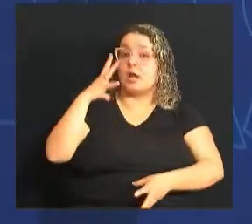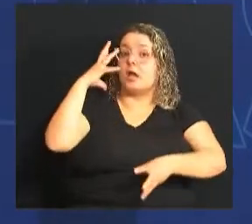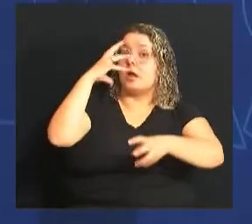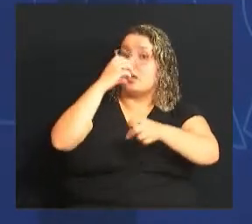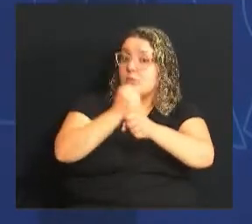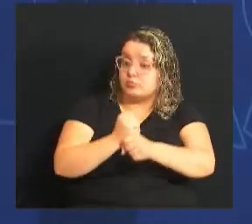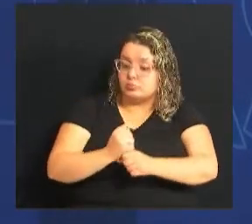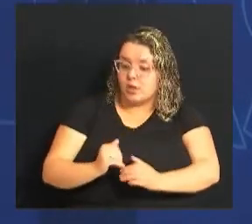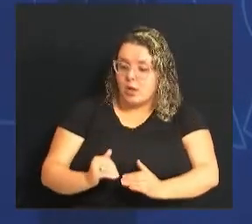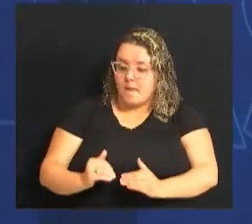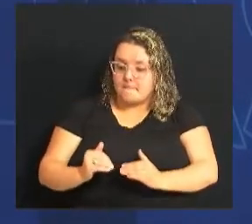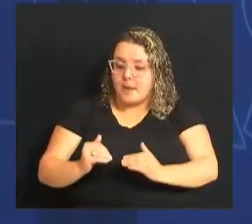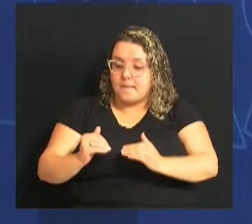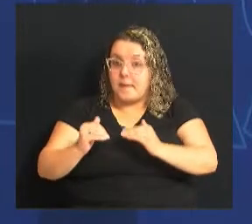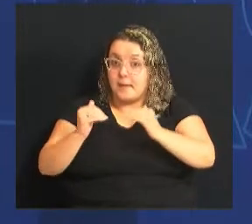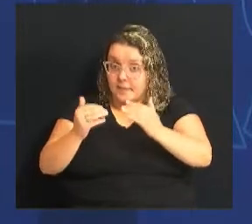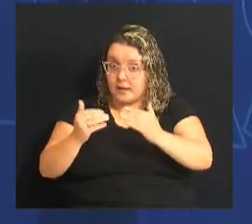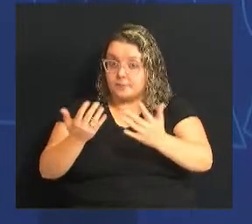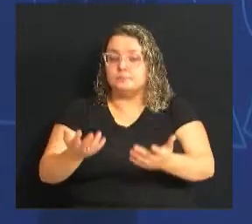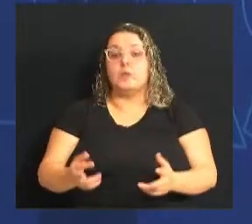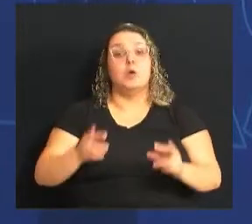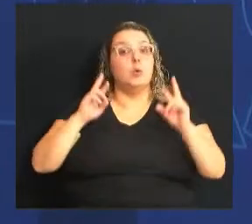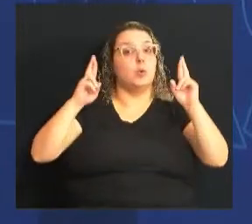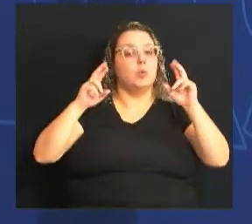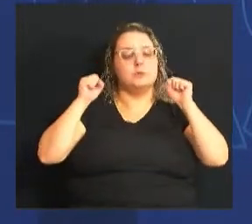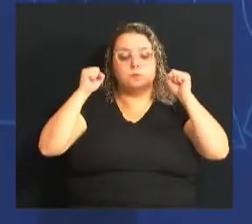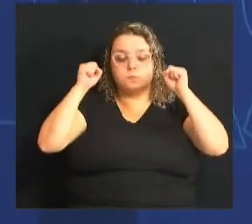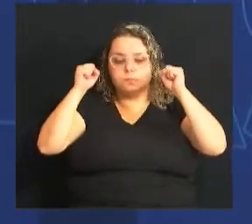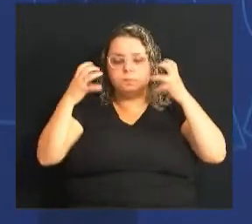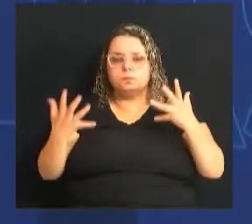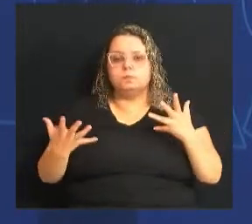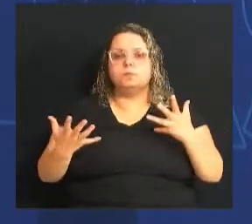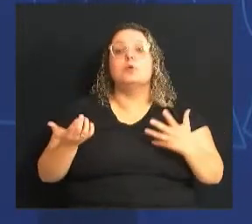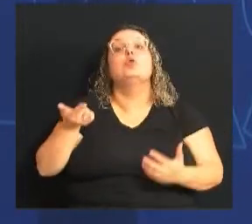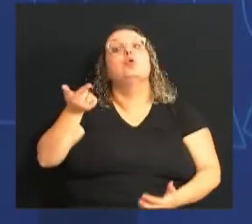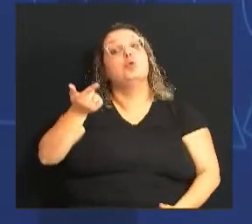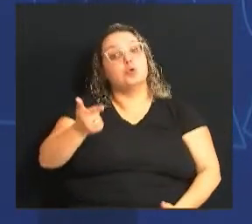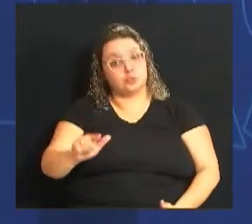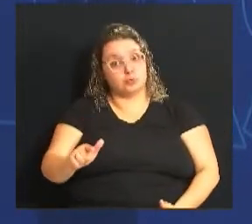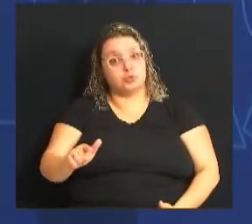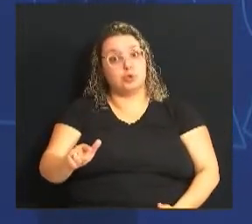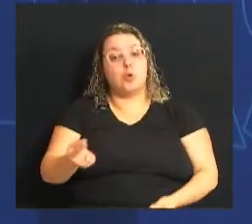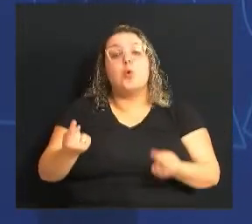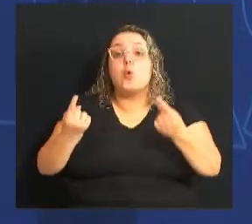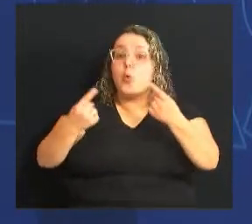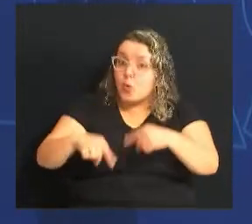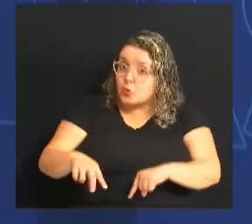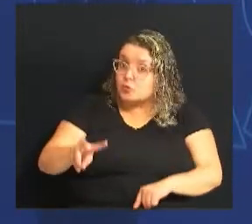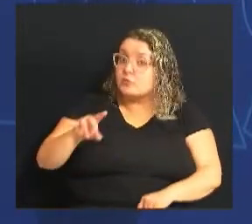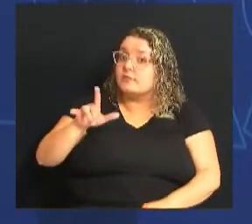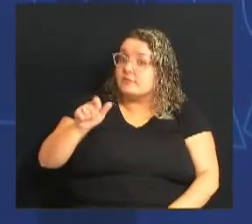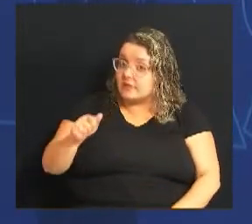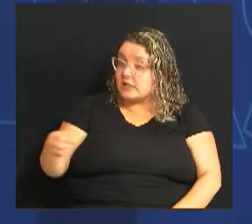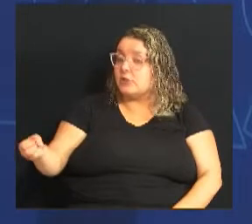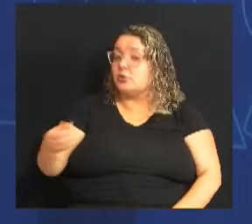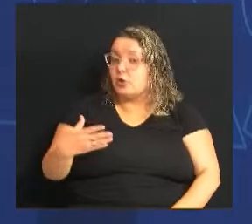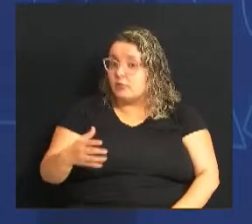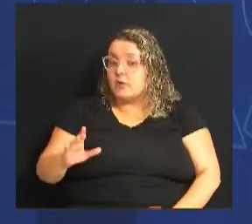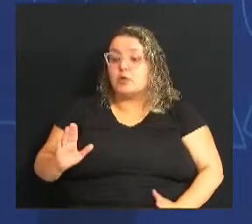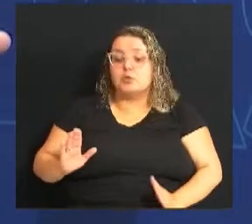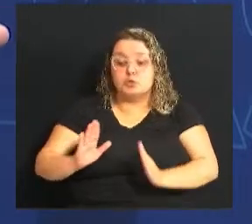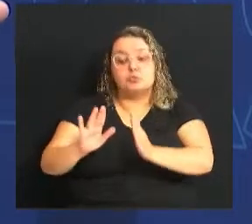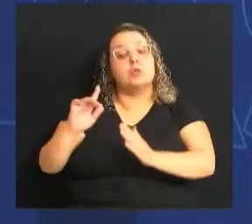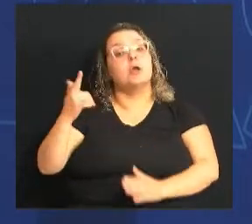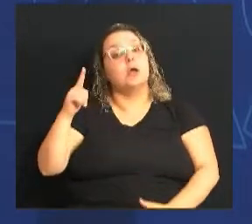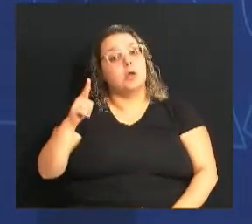de rebaixamento e torce nesta rodada, porque ela ainda continua, contra o Vila Nova, que enfrenta em Goiânia